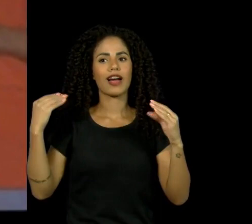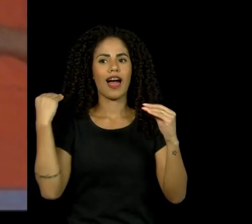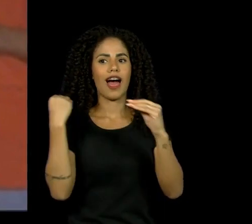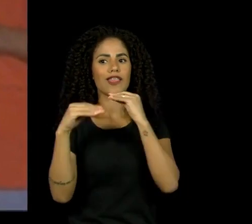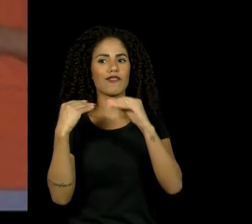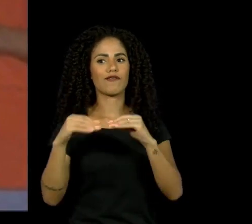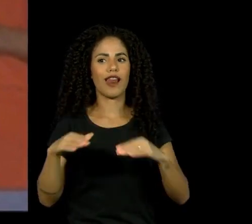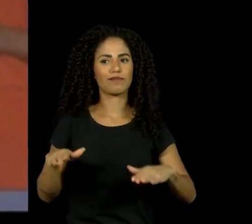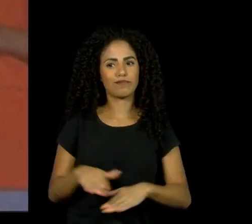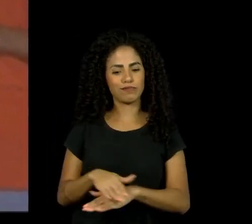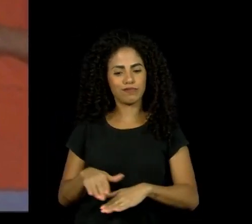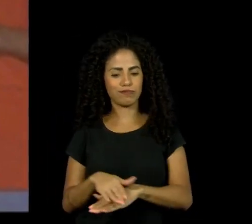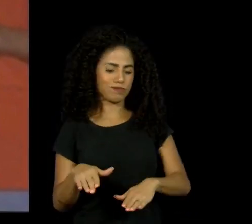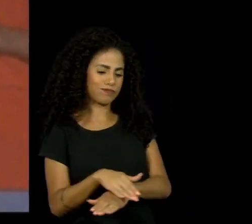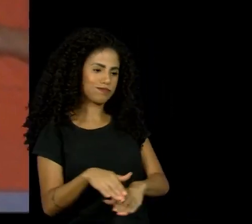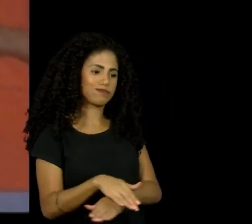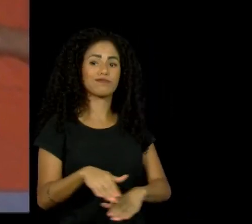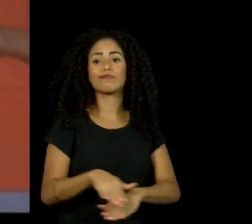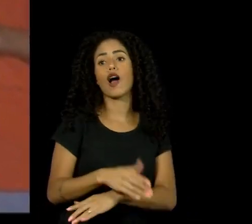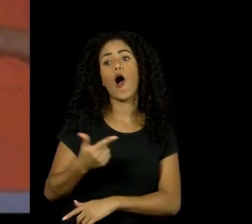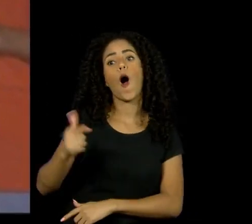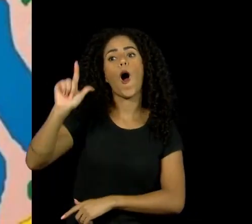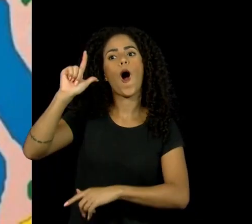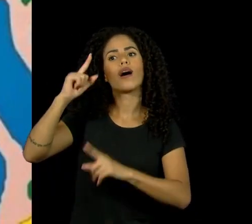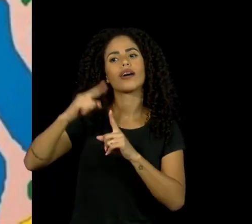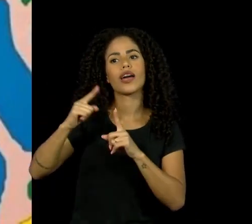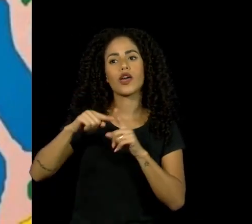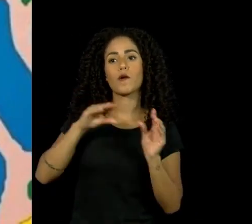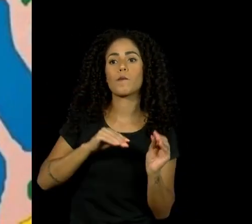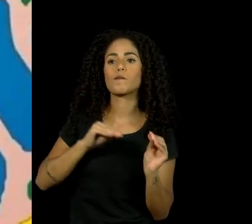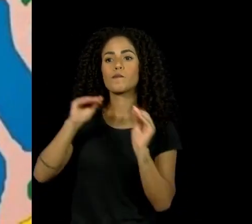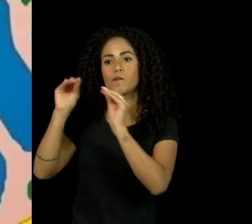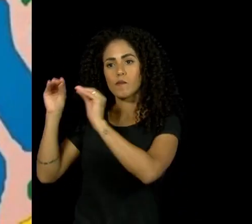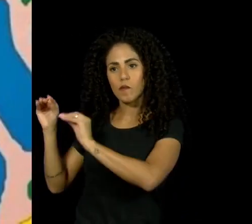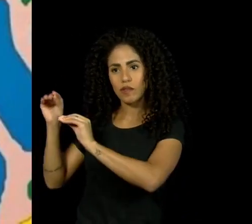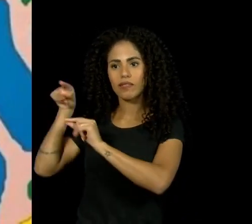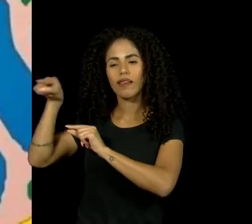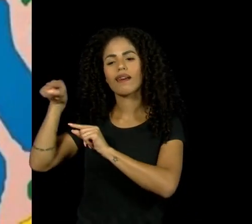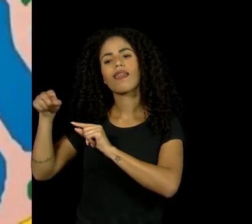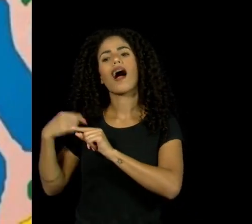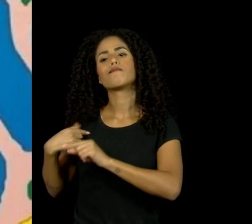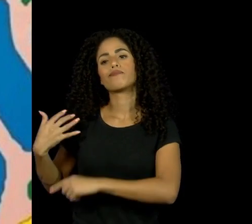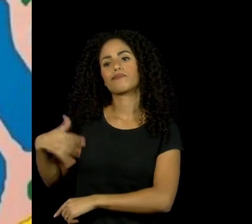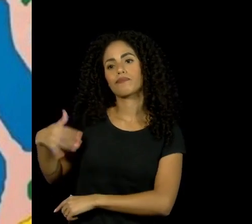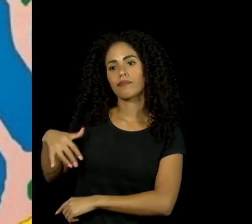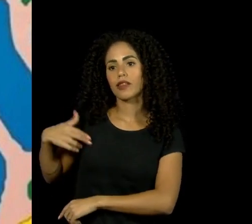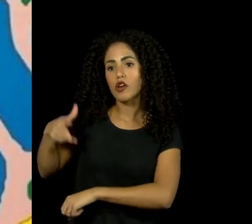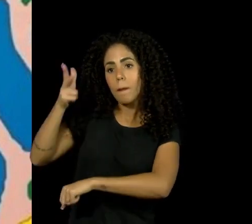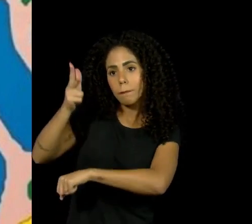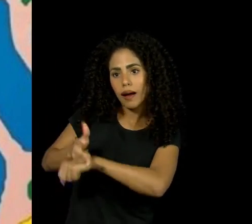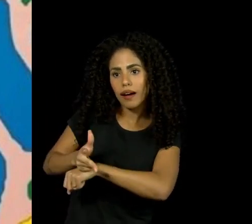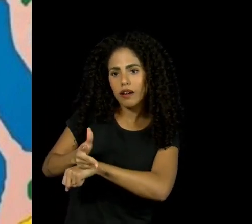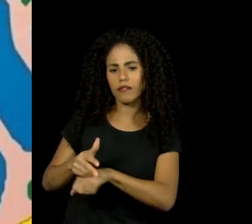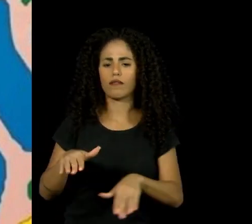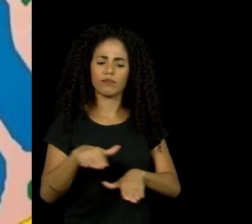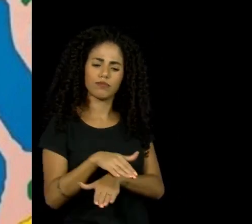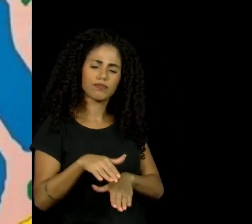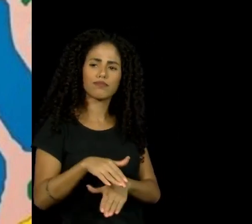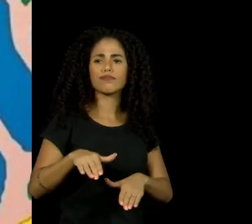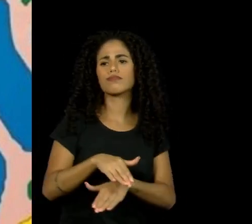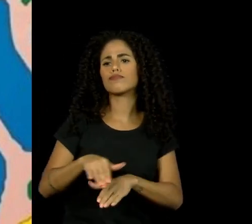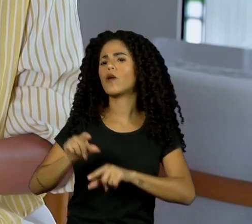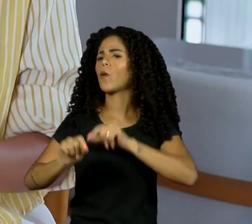realmente tomou outra proporção. Eu mudei para Buenos Aires com a minha mãe para gravar Chiquititas sem saber muito do que